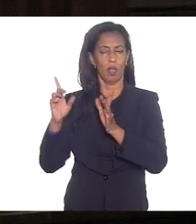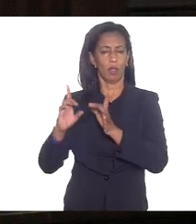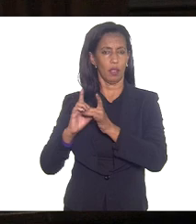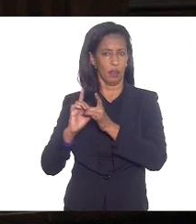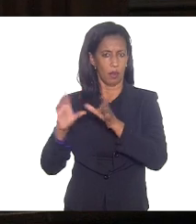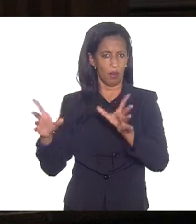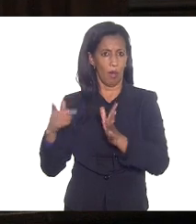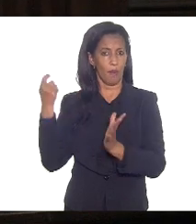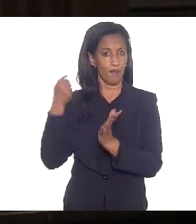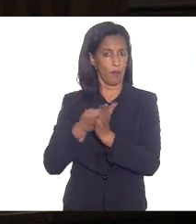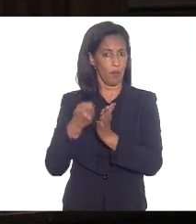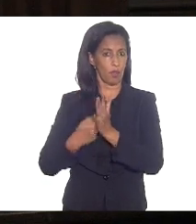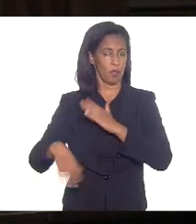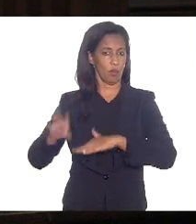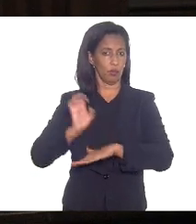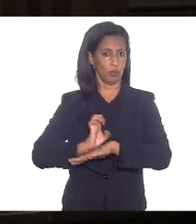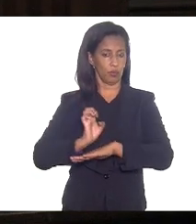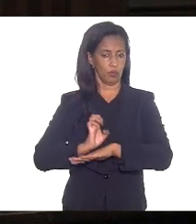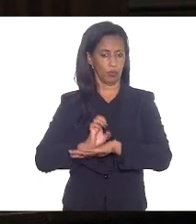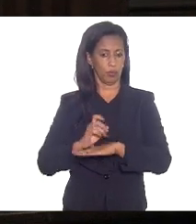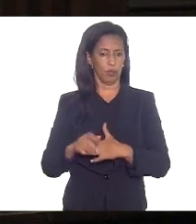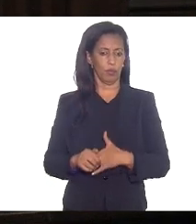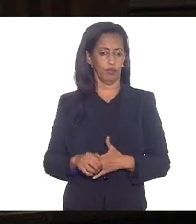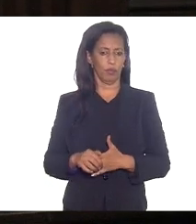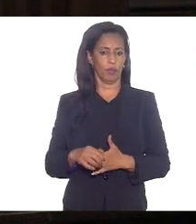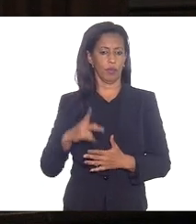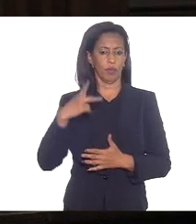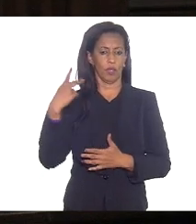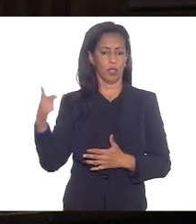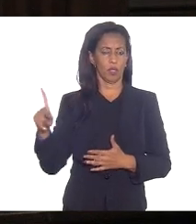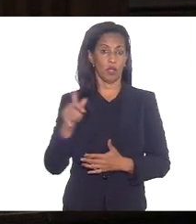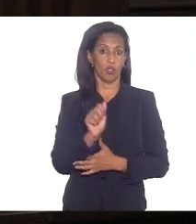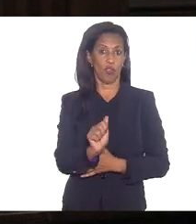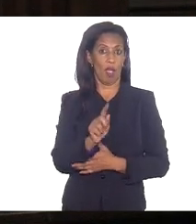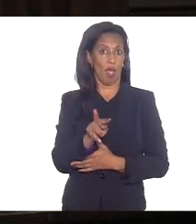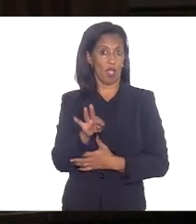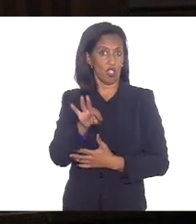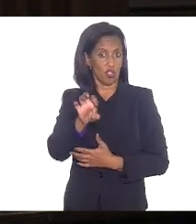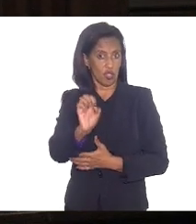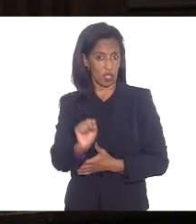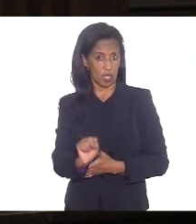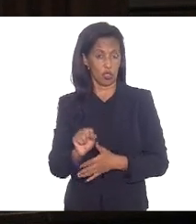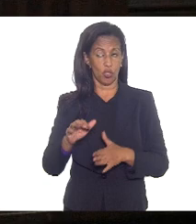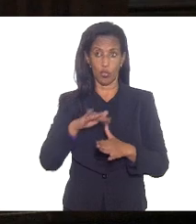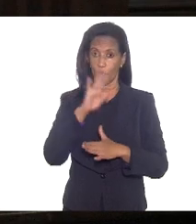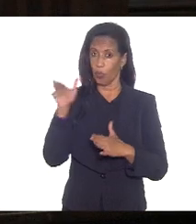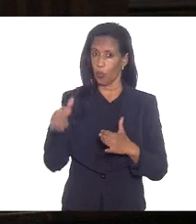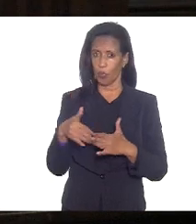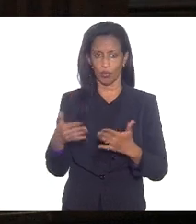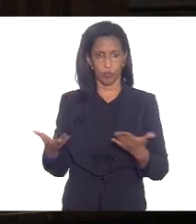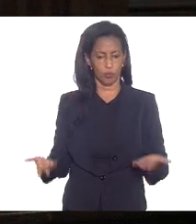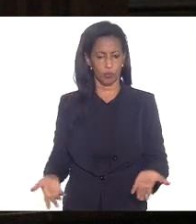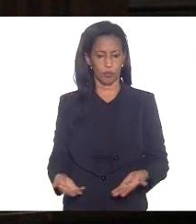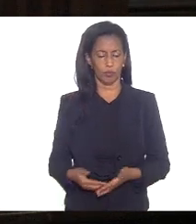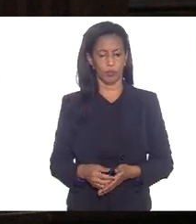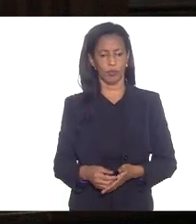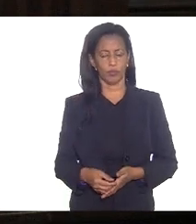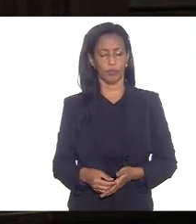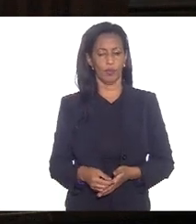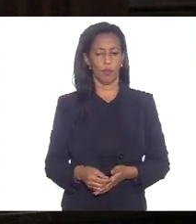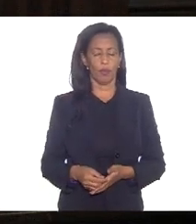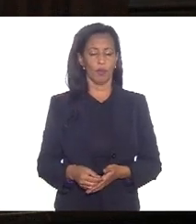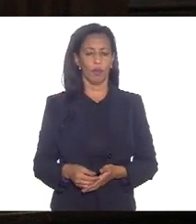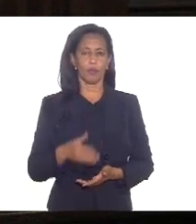impõe-se ao Estado e a seus agentes. Por tudo isso, senhoras